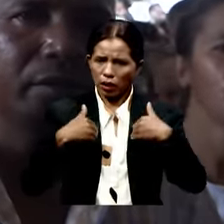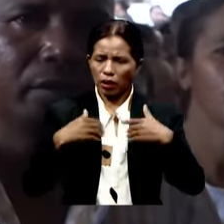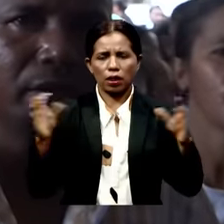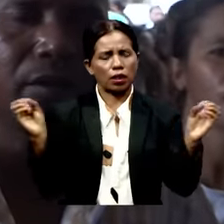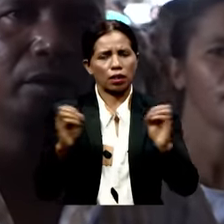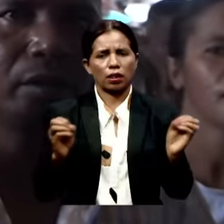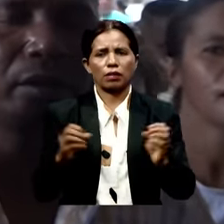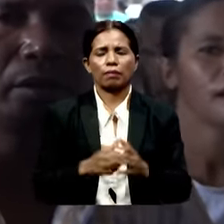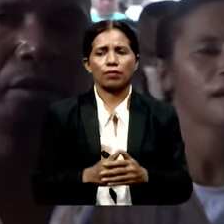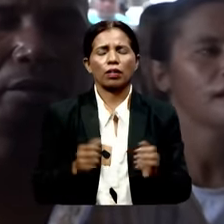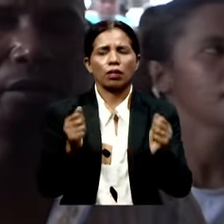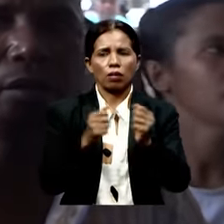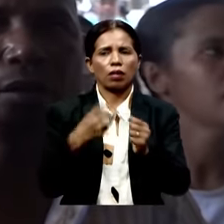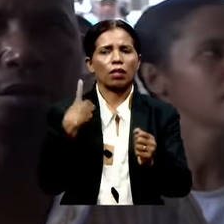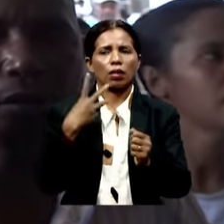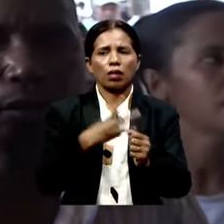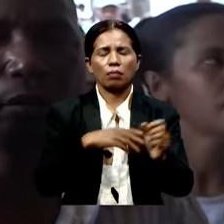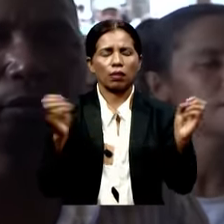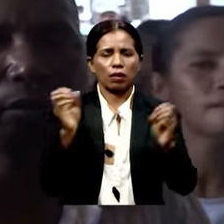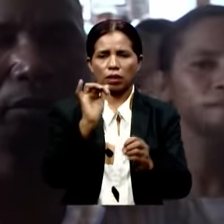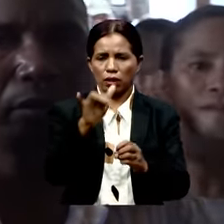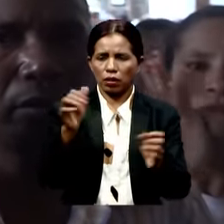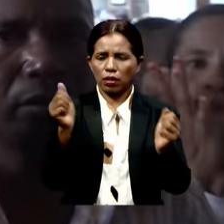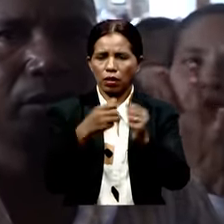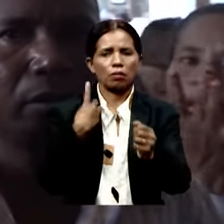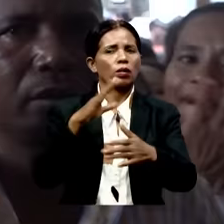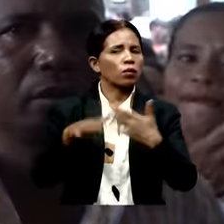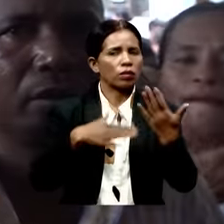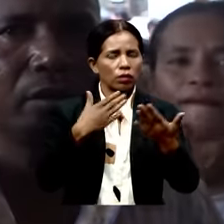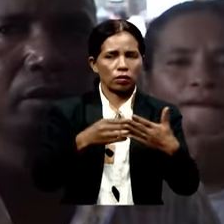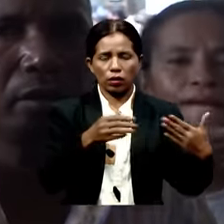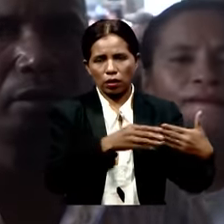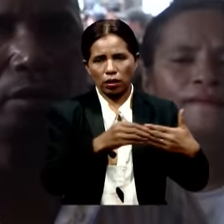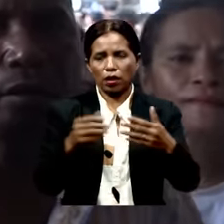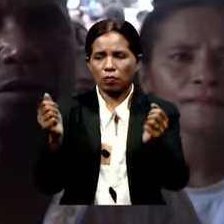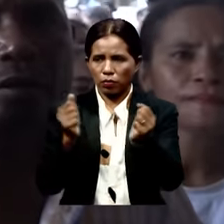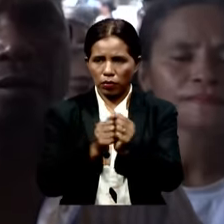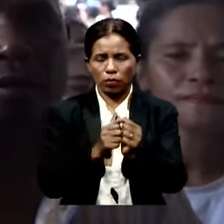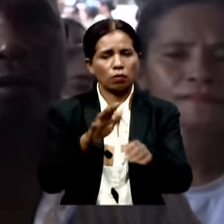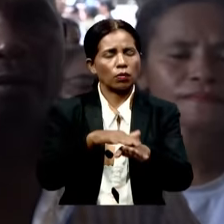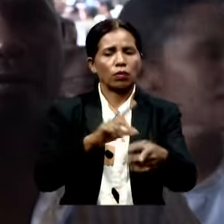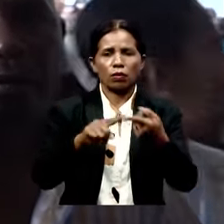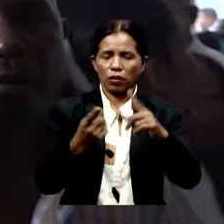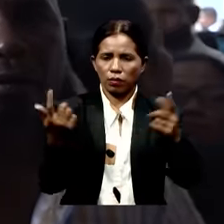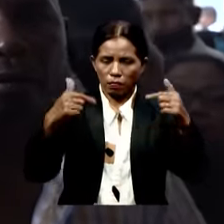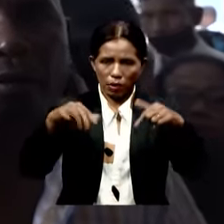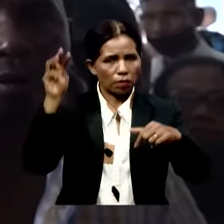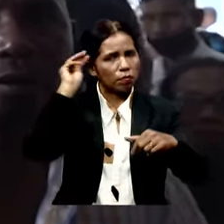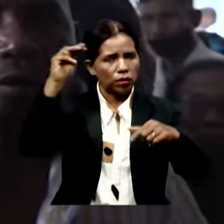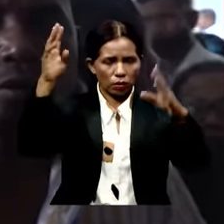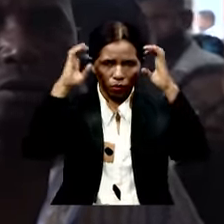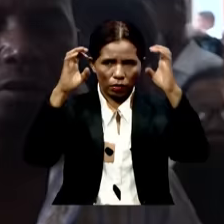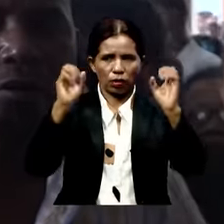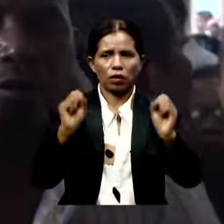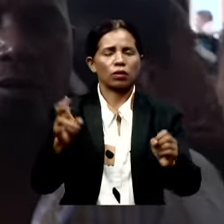Anta ho alternatifu idane maka ami ladun satisfas, ami hototu organiza malu atu mai iha Ministério da Educação Nacional,